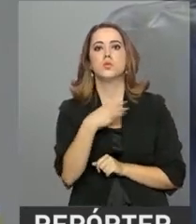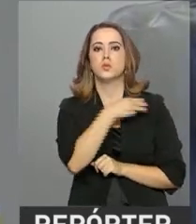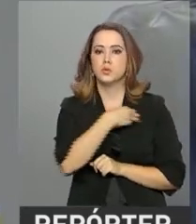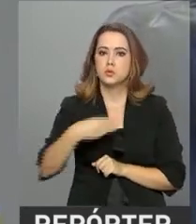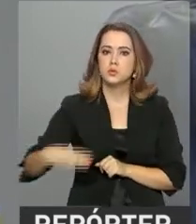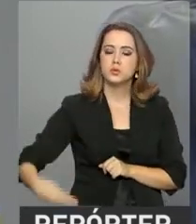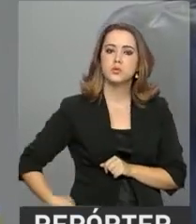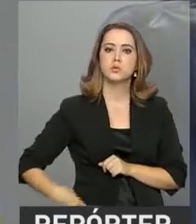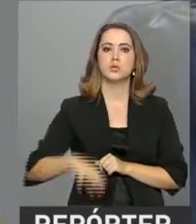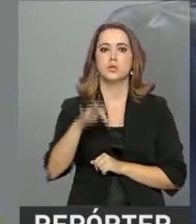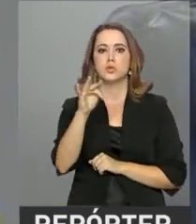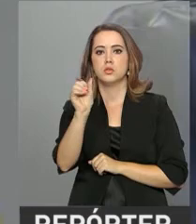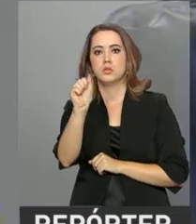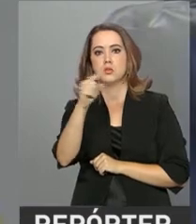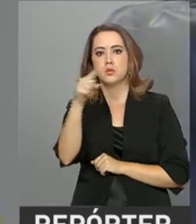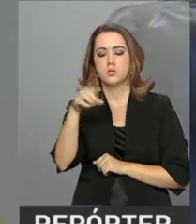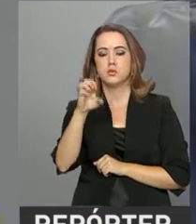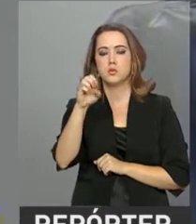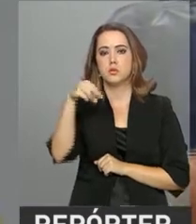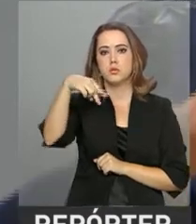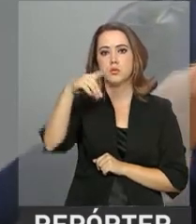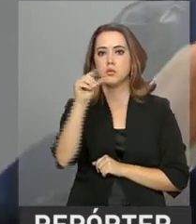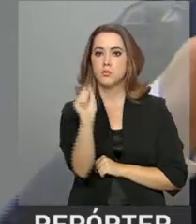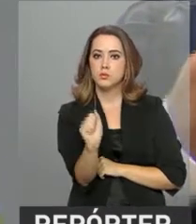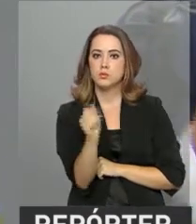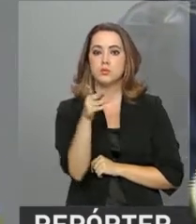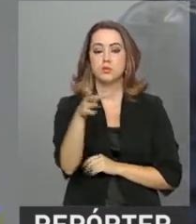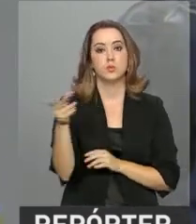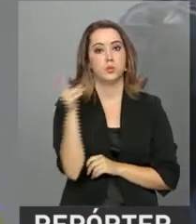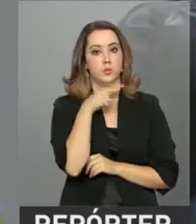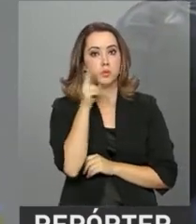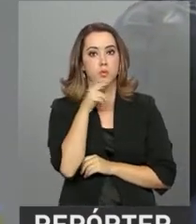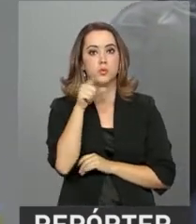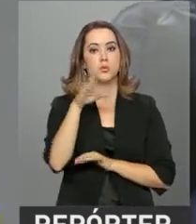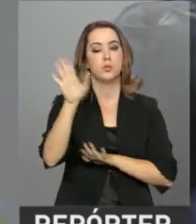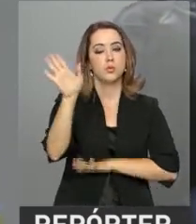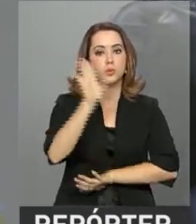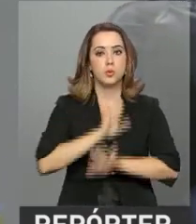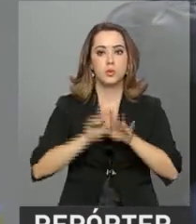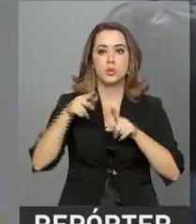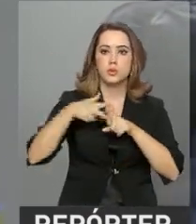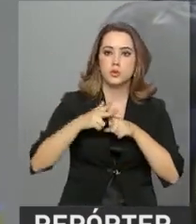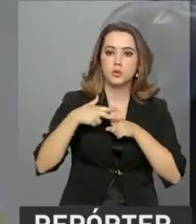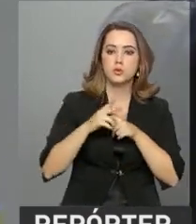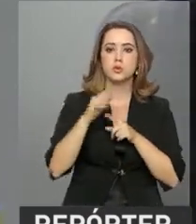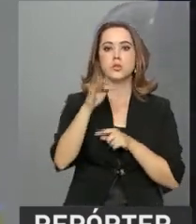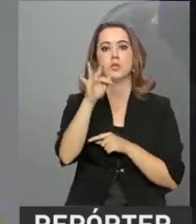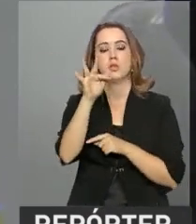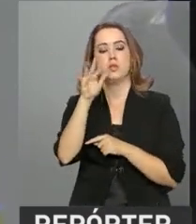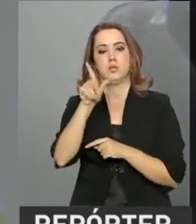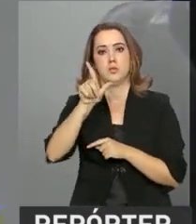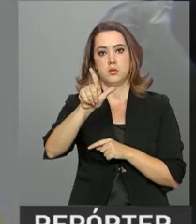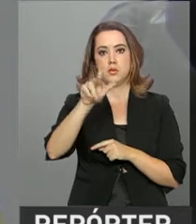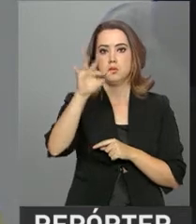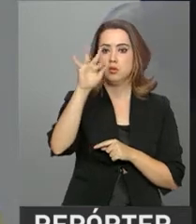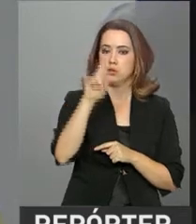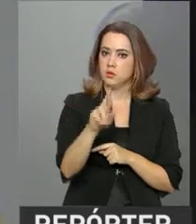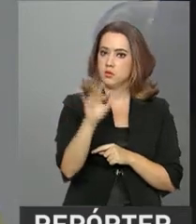Fazenda, de apresentar o mais rápido possível, aí uma atualização completa da lei da responsabilidade fiscal